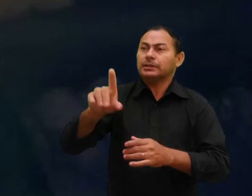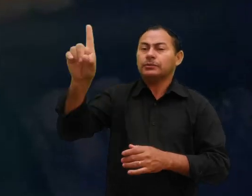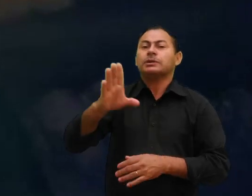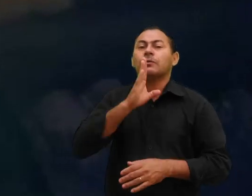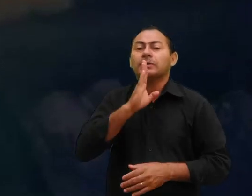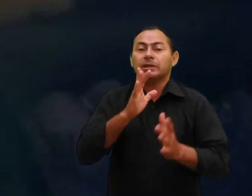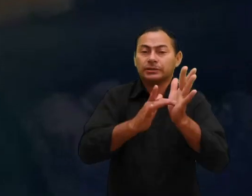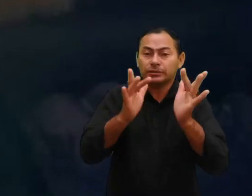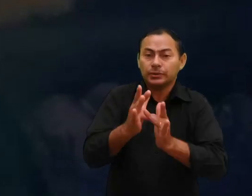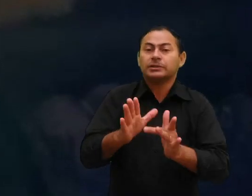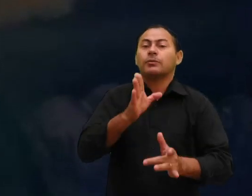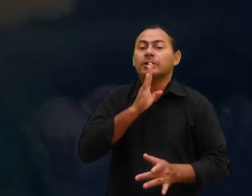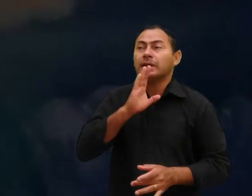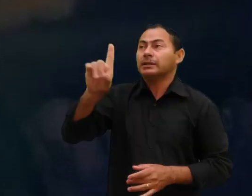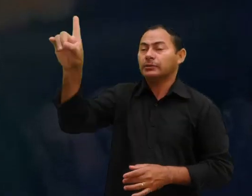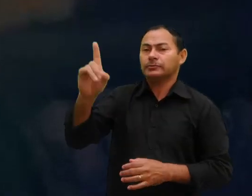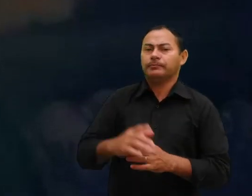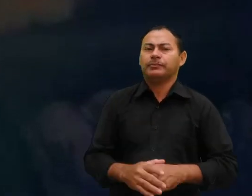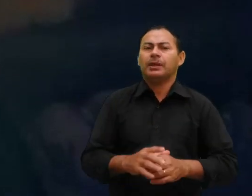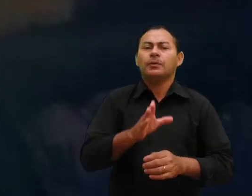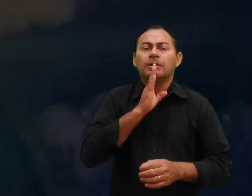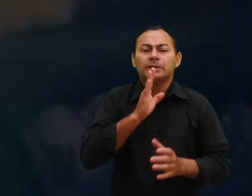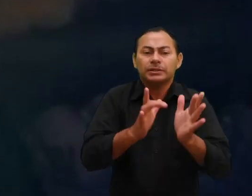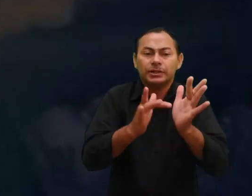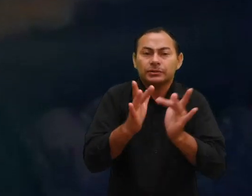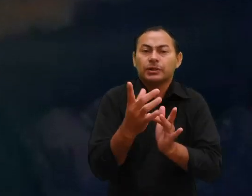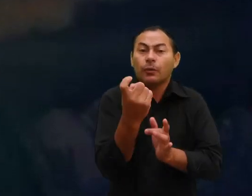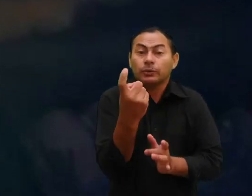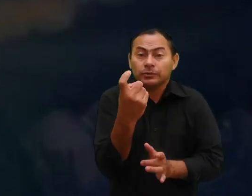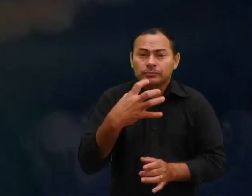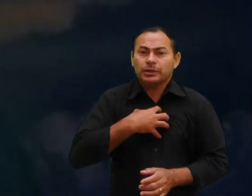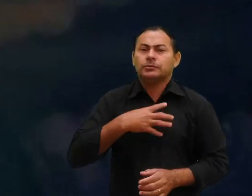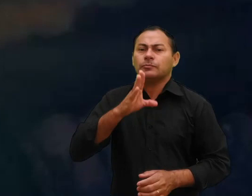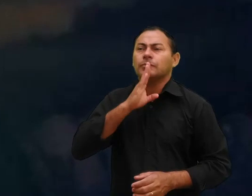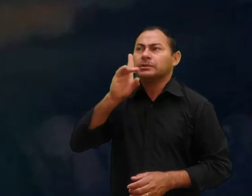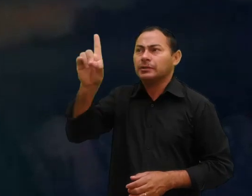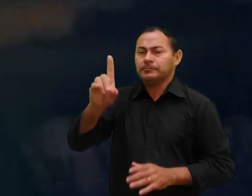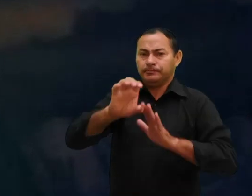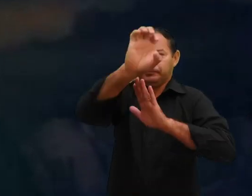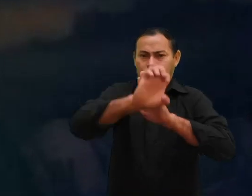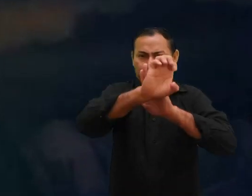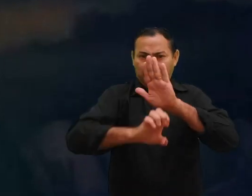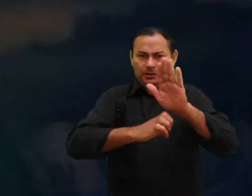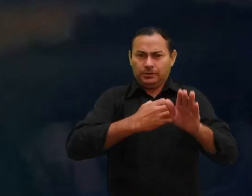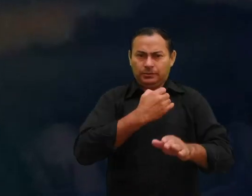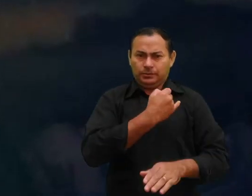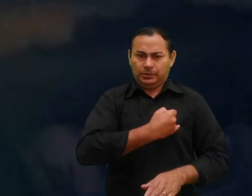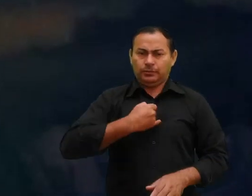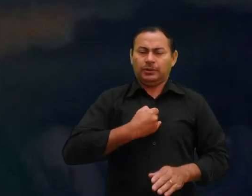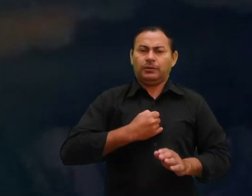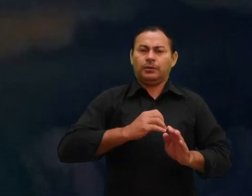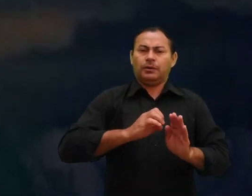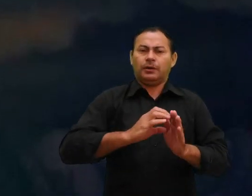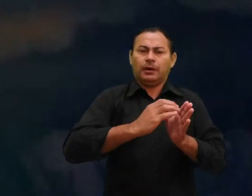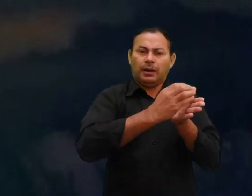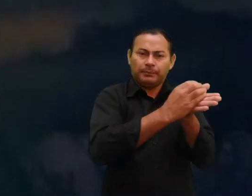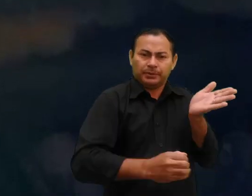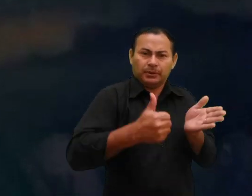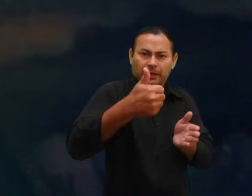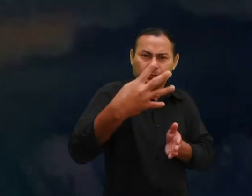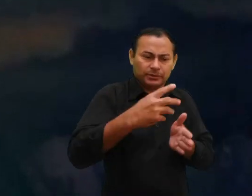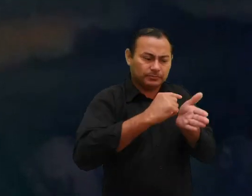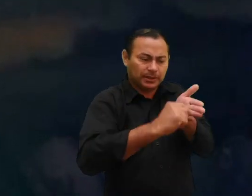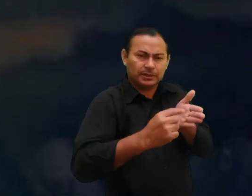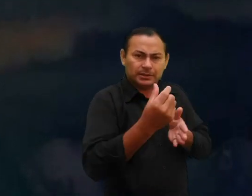é conhecer a Deus. Conhecer a Jesus é a única maneira de conhecer a Deus. No Evangelho de João, capítulo 14, versículo